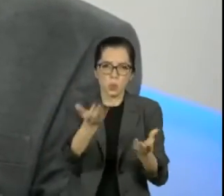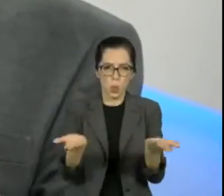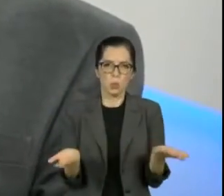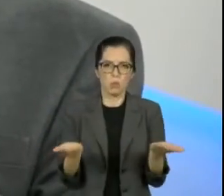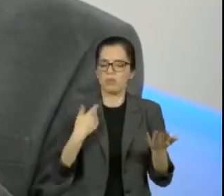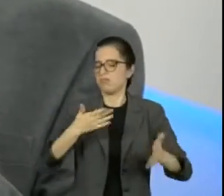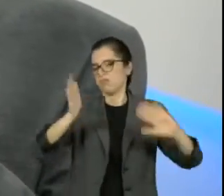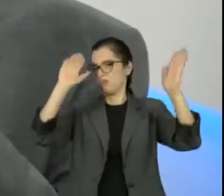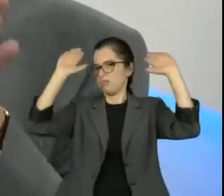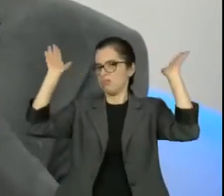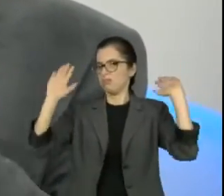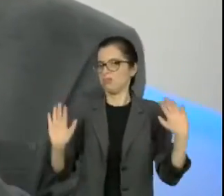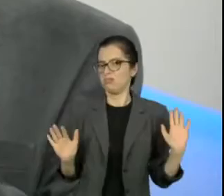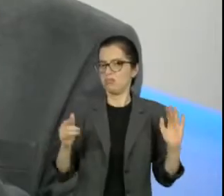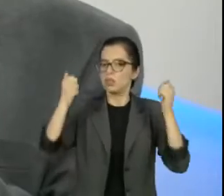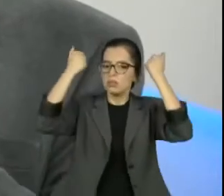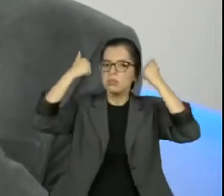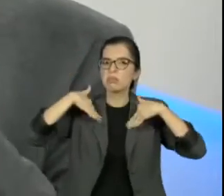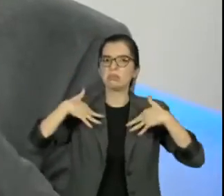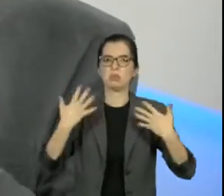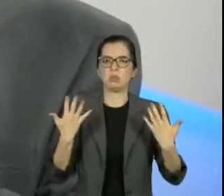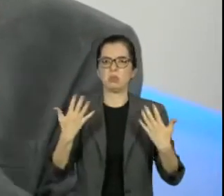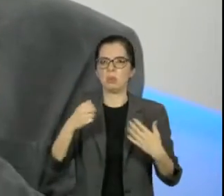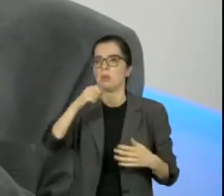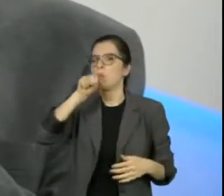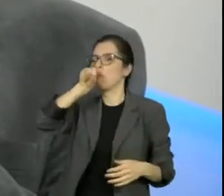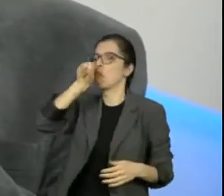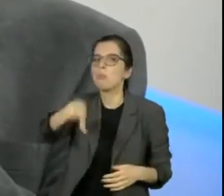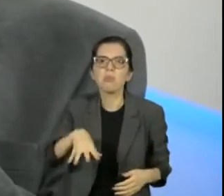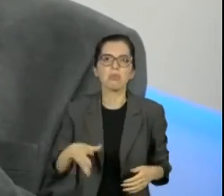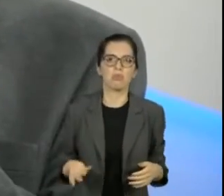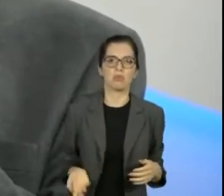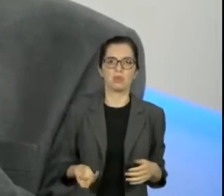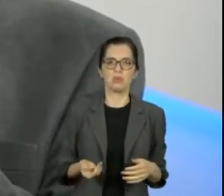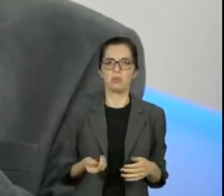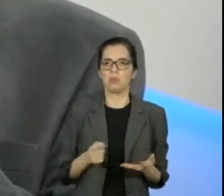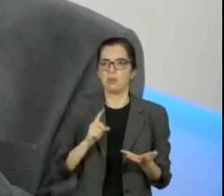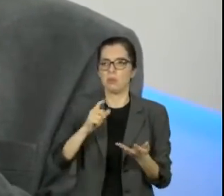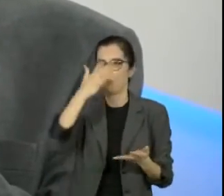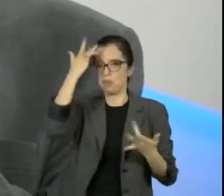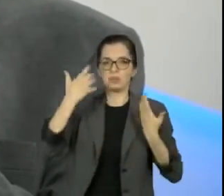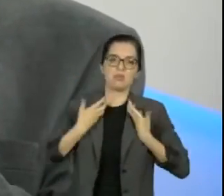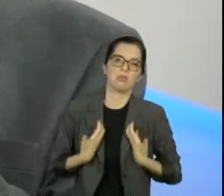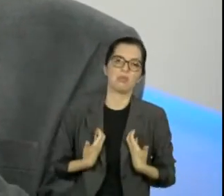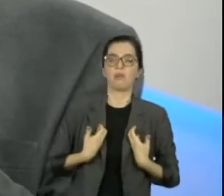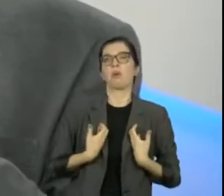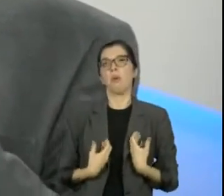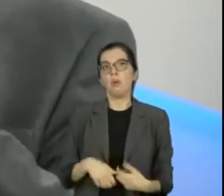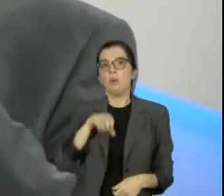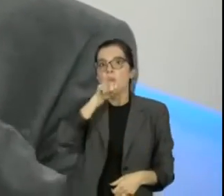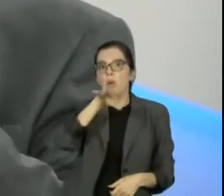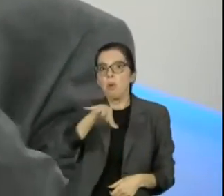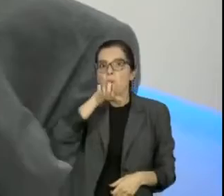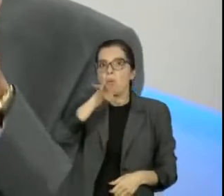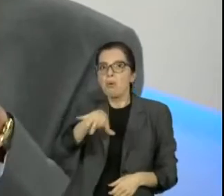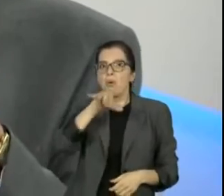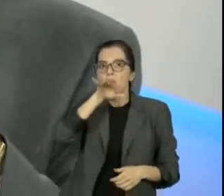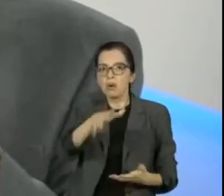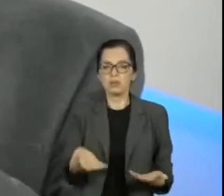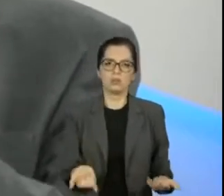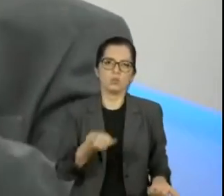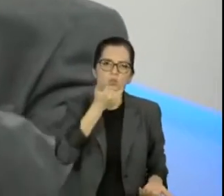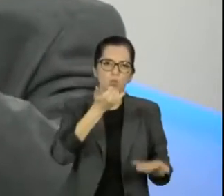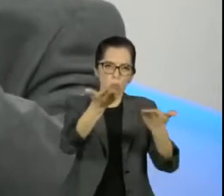Que é suor, cuspe, cansado para todo lado. Entendeu? Então é um futebol de